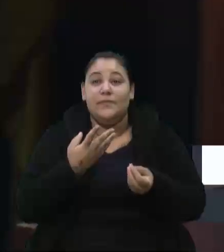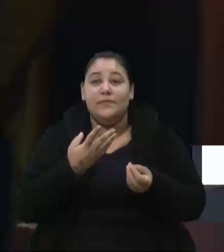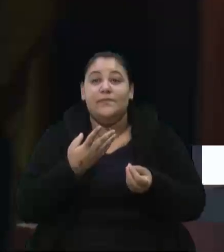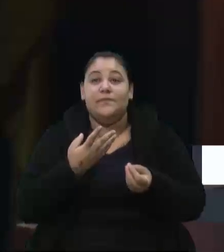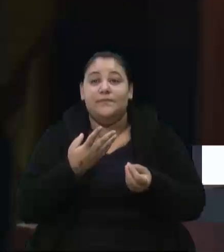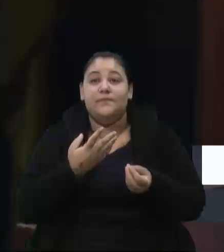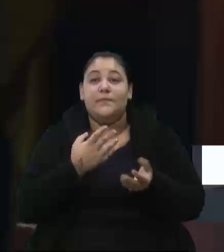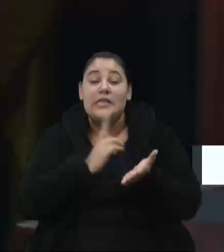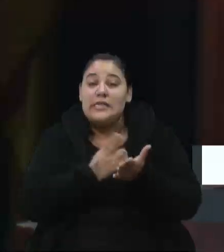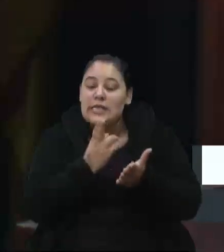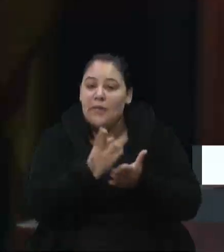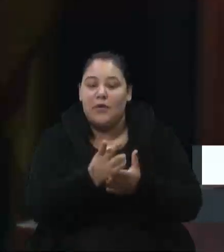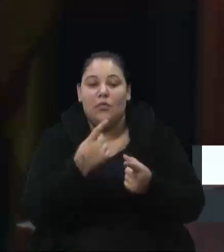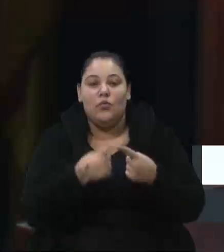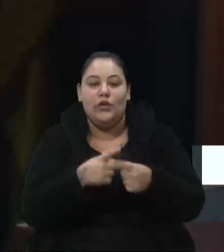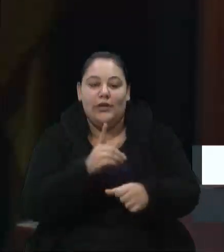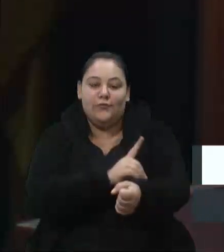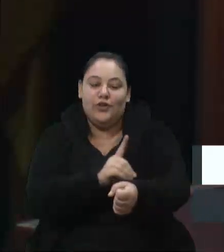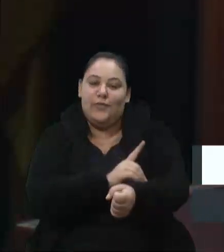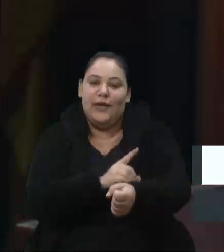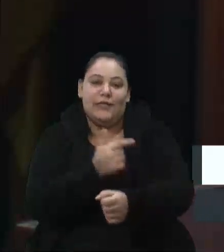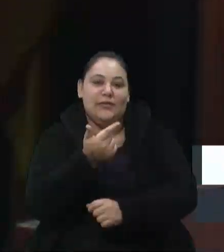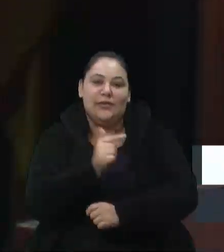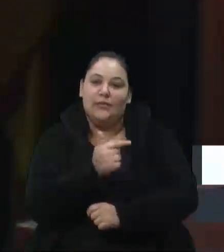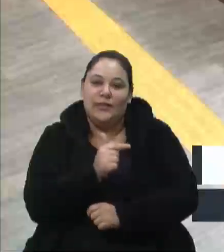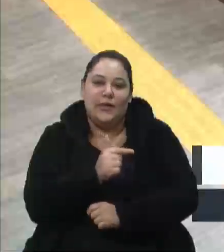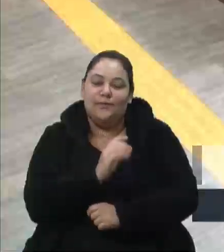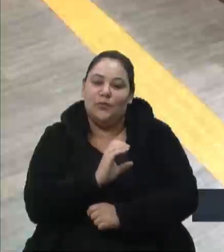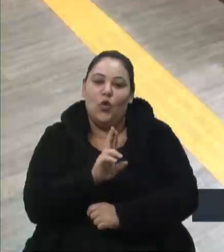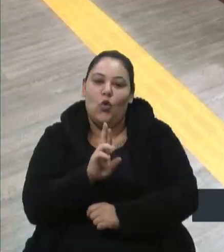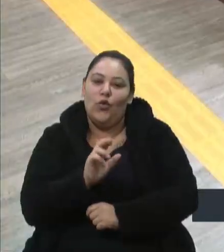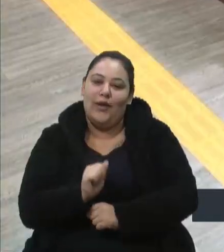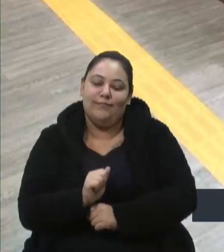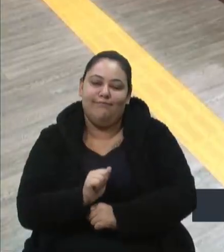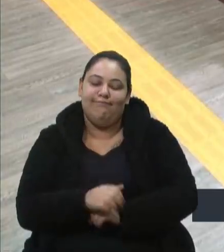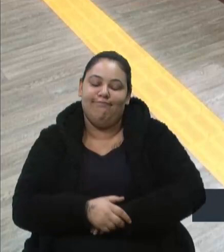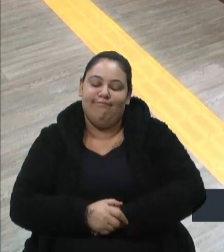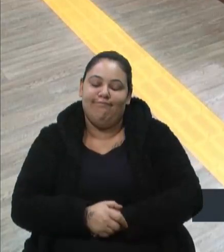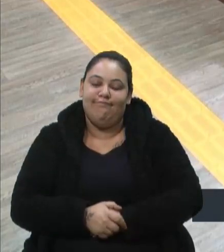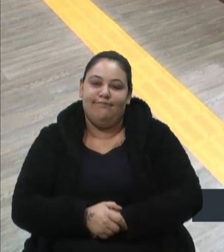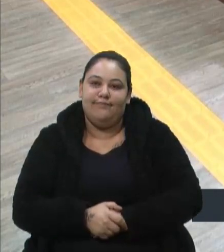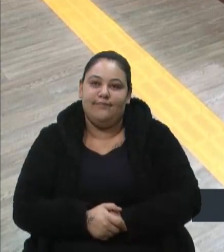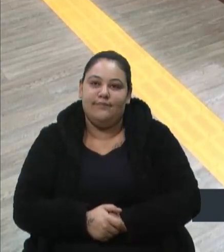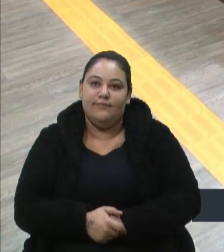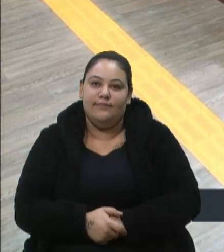entre aspas, porque a diabetes não tem definição. Obrigado, Felipe. Próximo vereador inscrito,